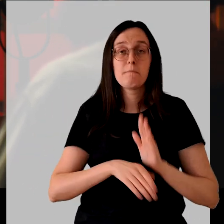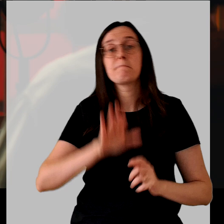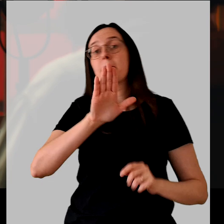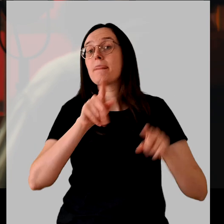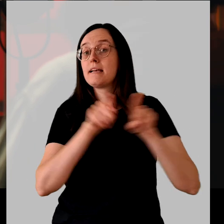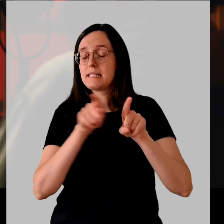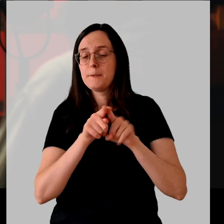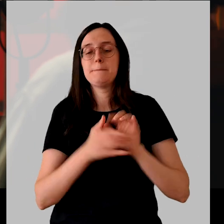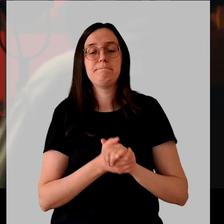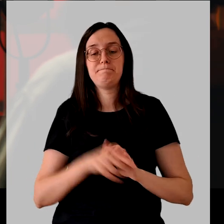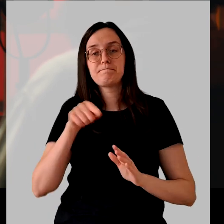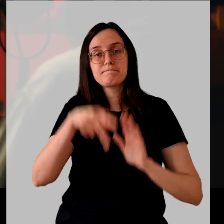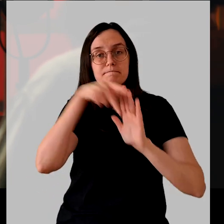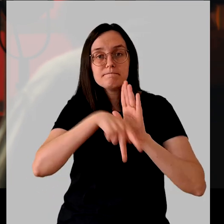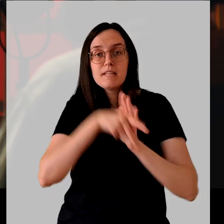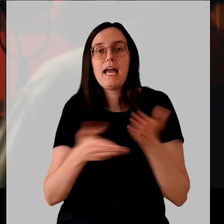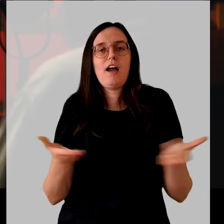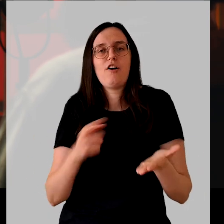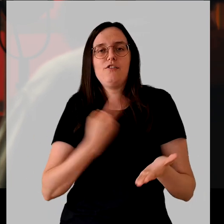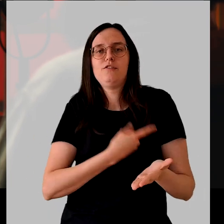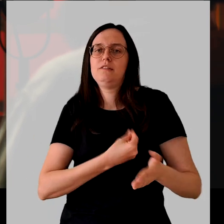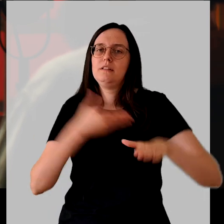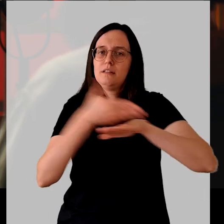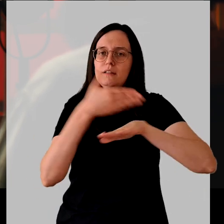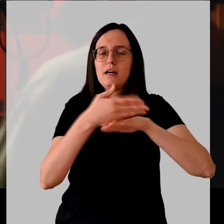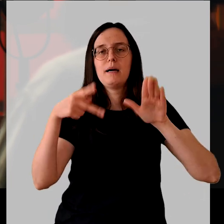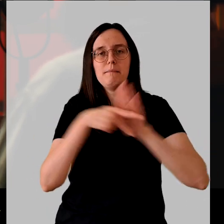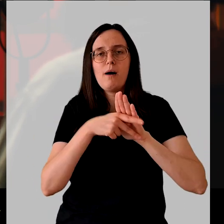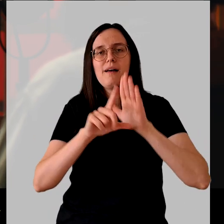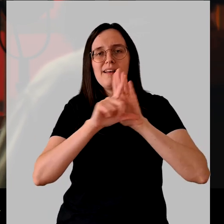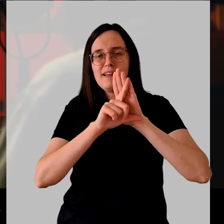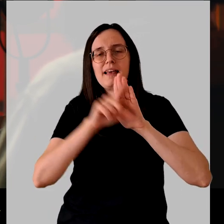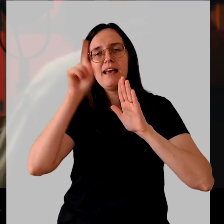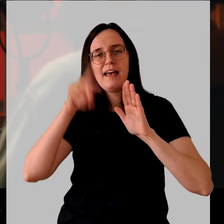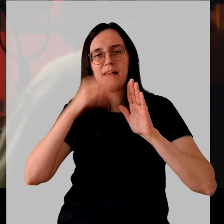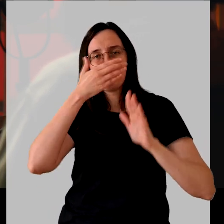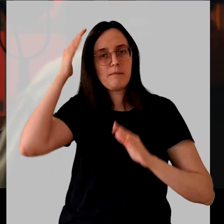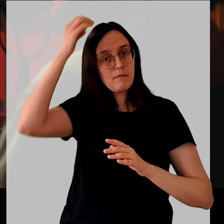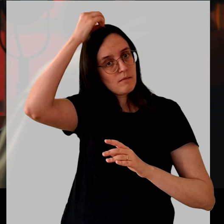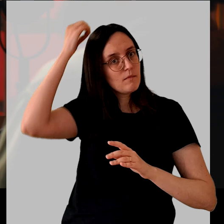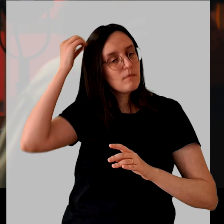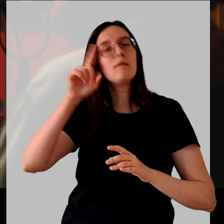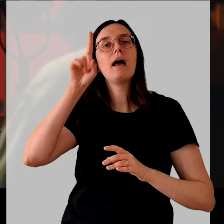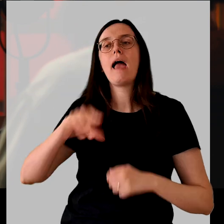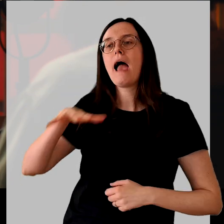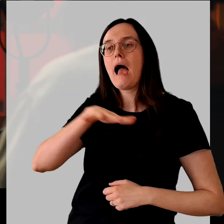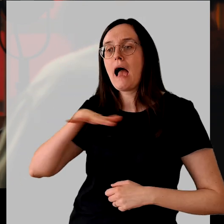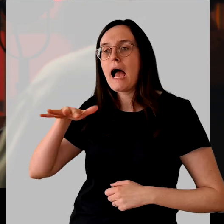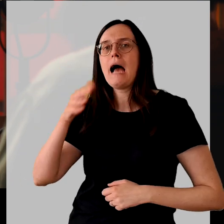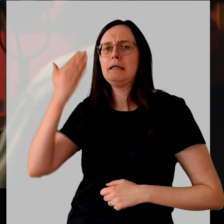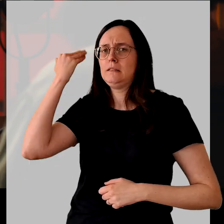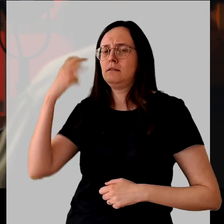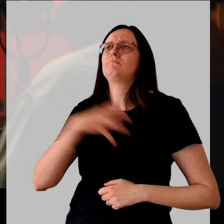projeto. Inclusive, esse projeto de agora, né, que a gente está participando, da Paulo Gustavo, foi criado justamente para suprir o setor